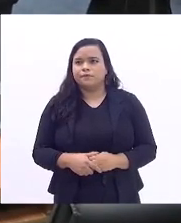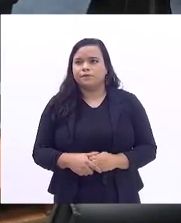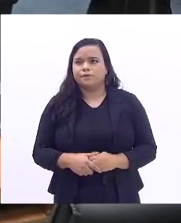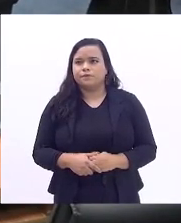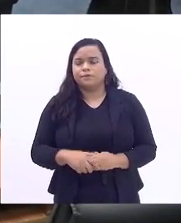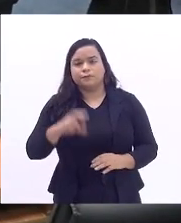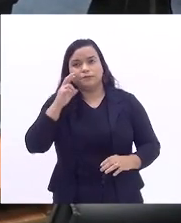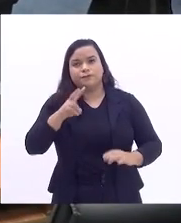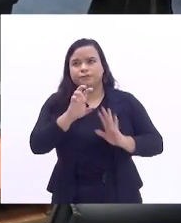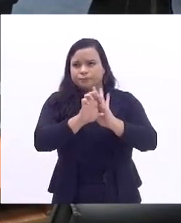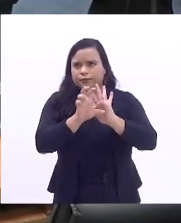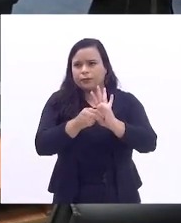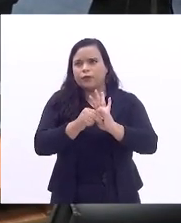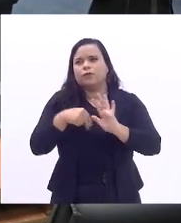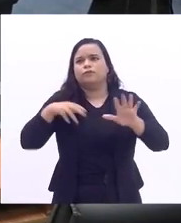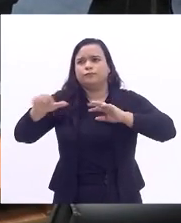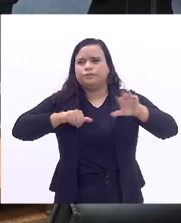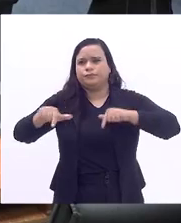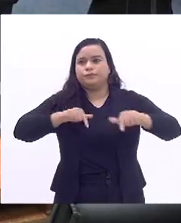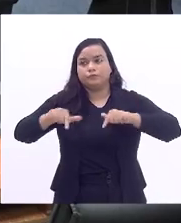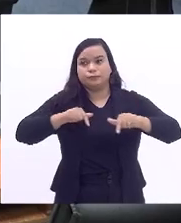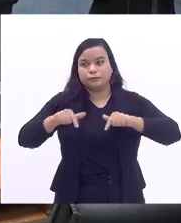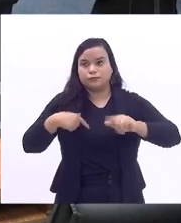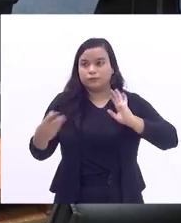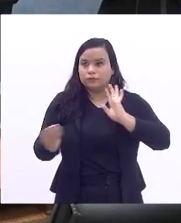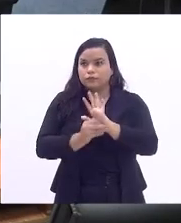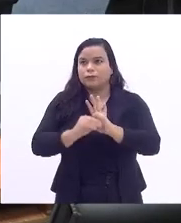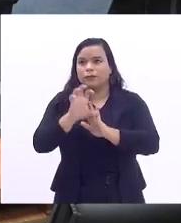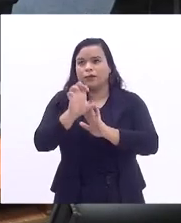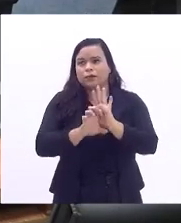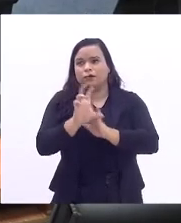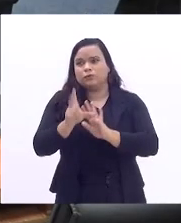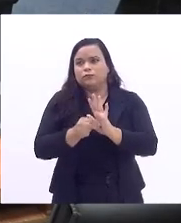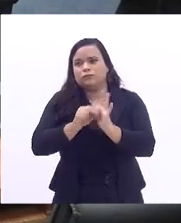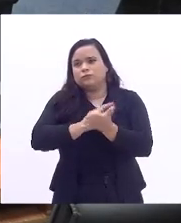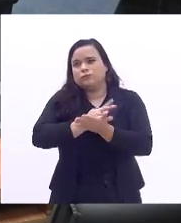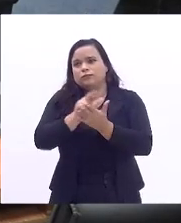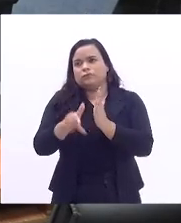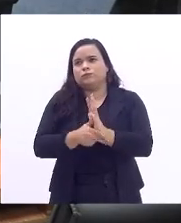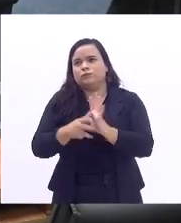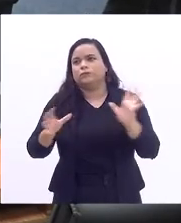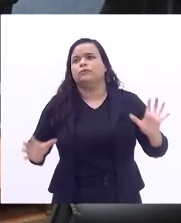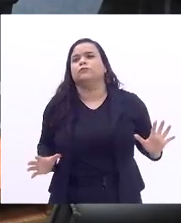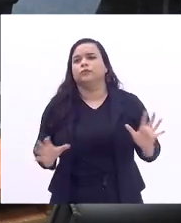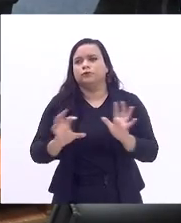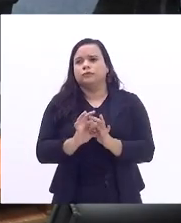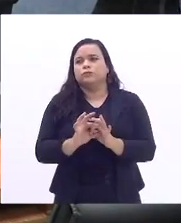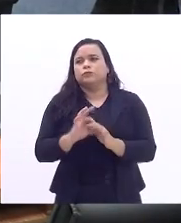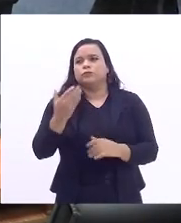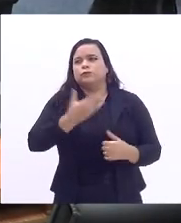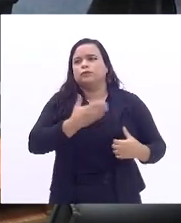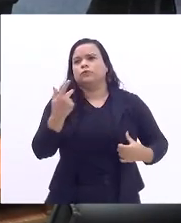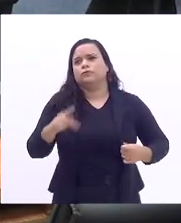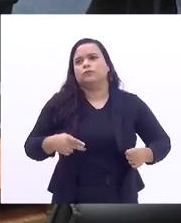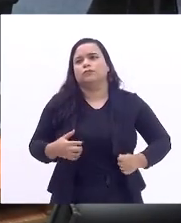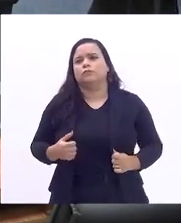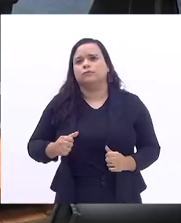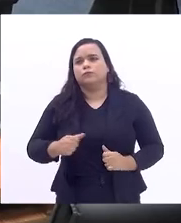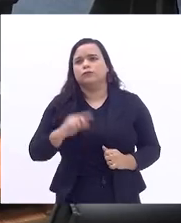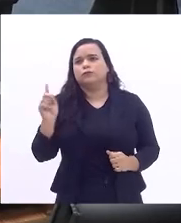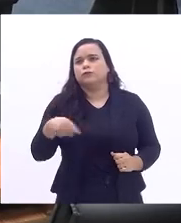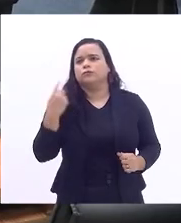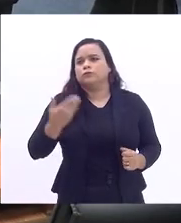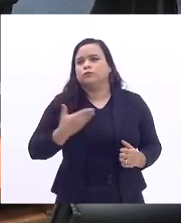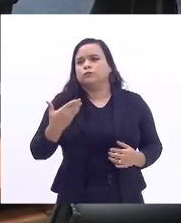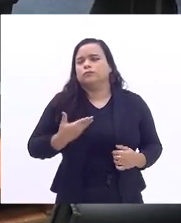então eu vou chamar o trabalho ela vai dar com emendas incluía amêndoa de colega de vossa excelência da nossa